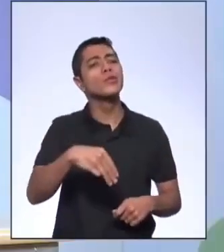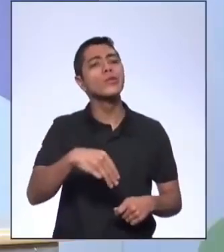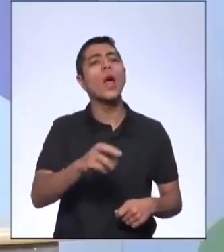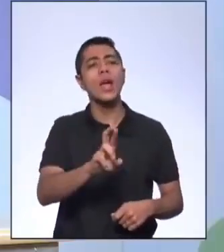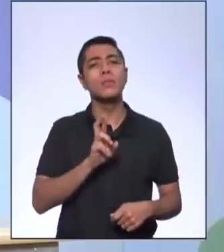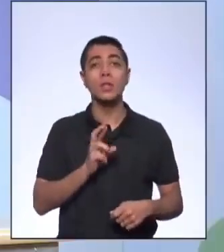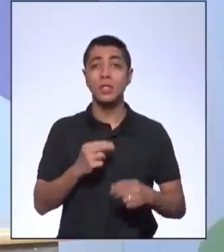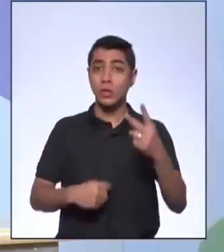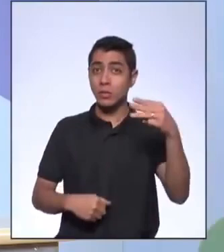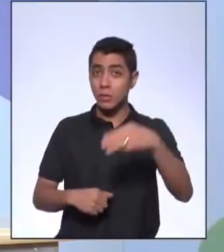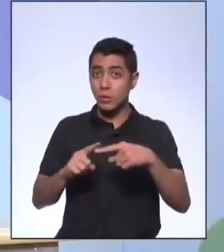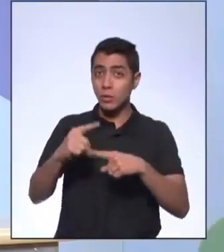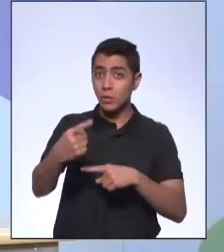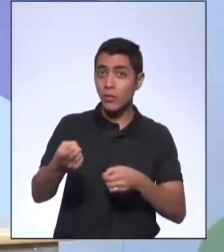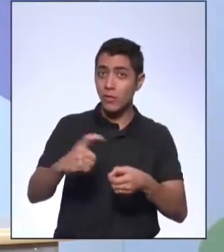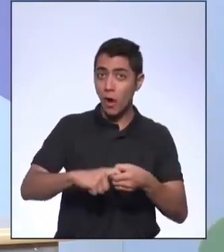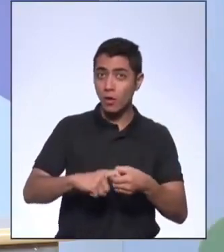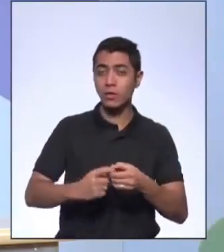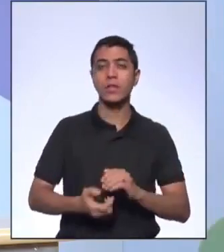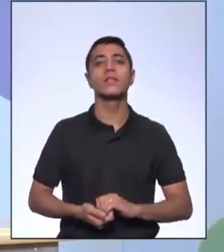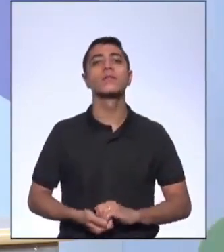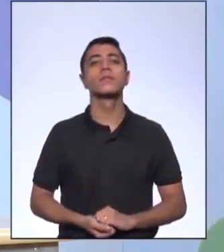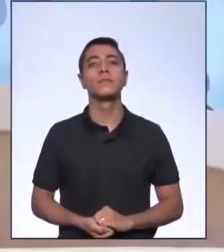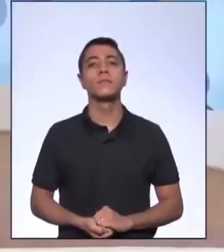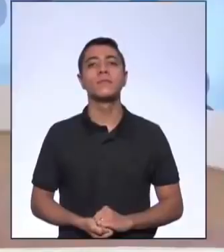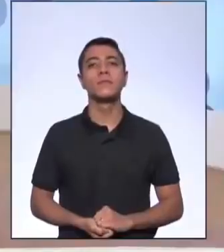daqui dois minutos a gente volta gente